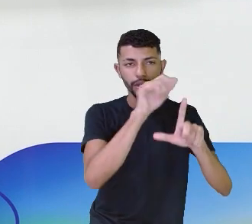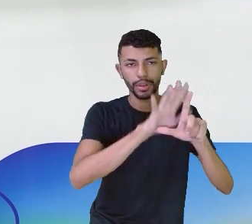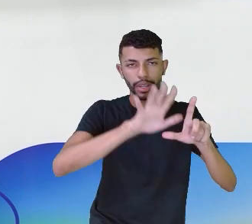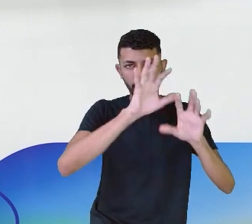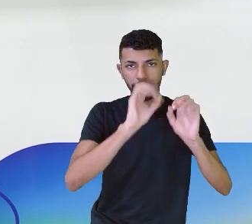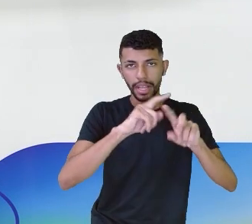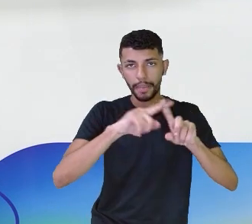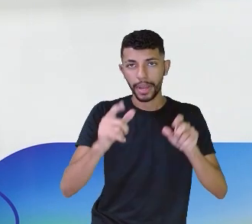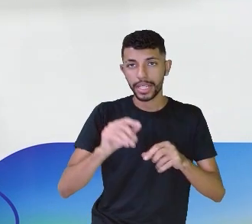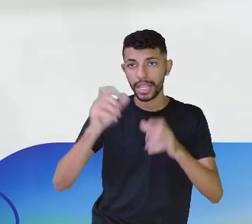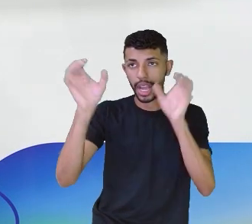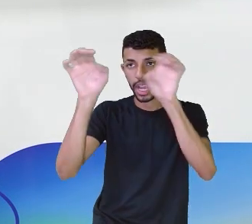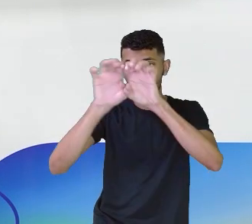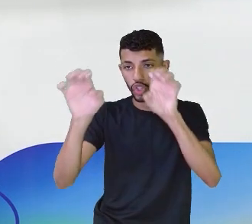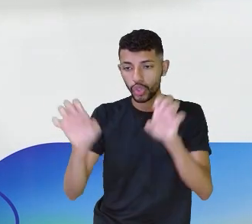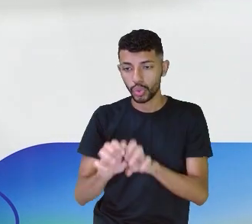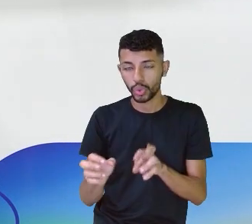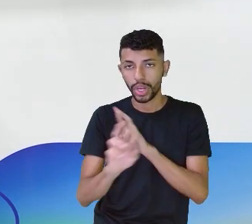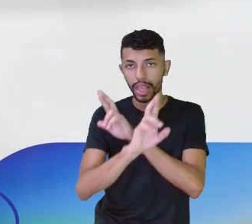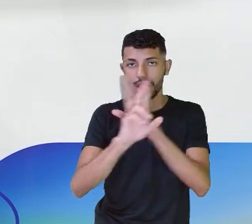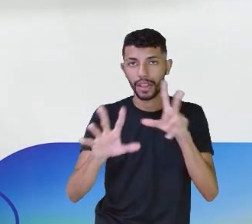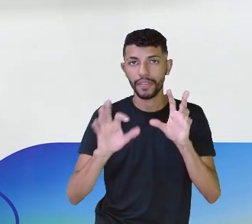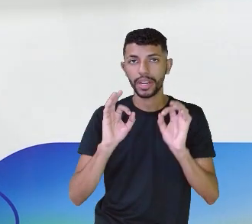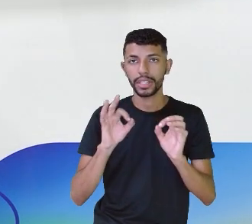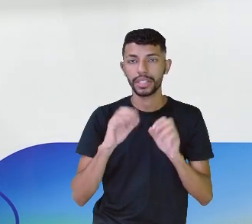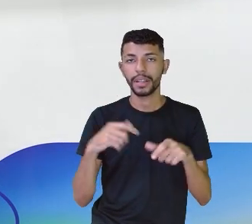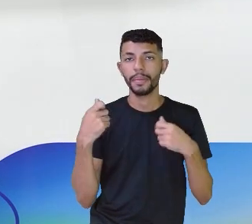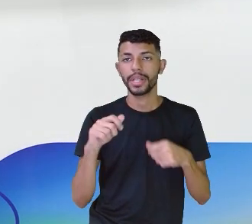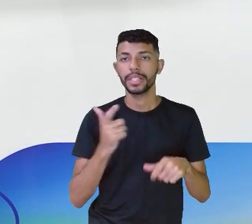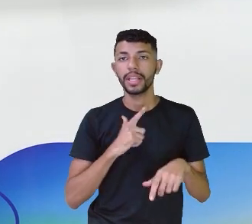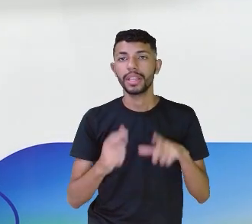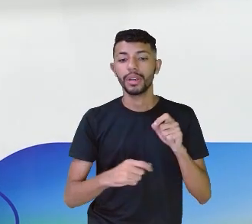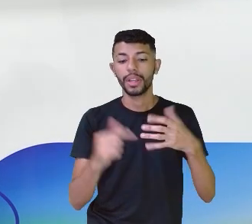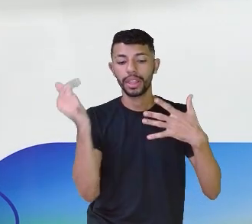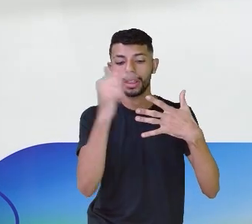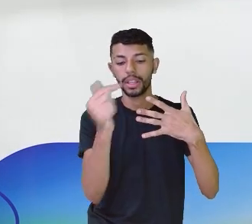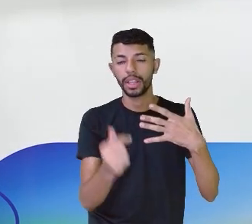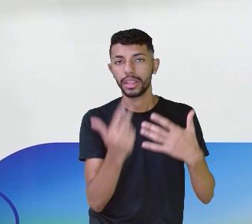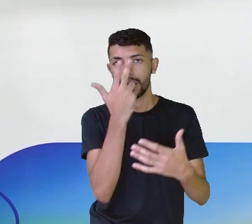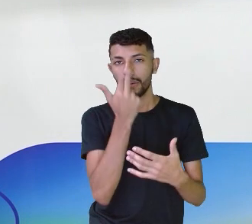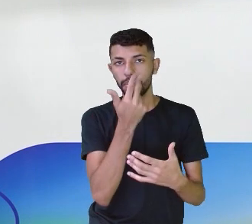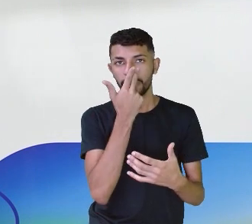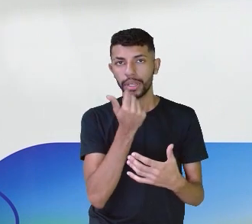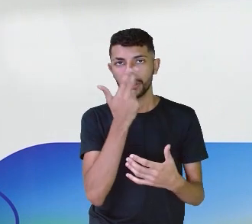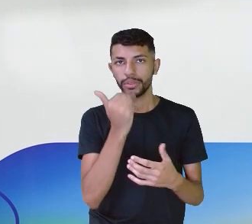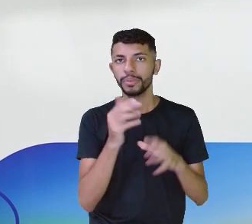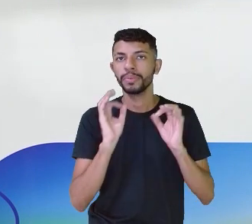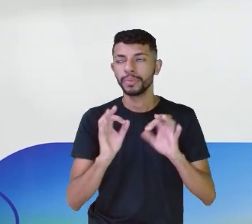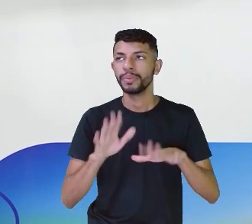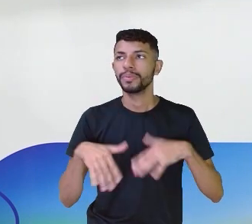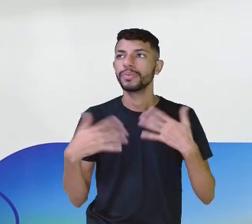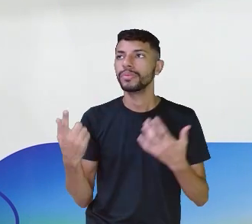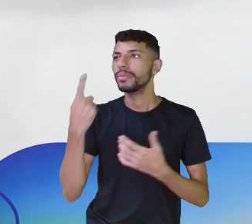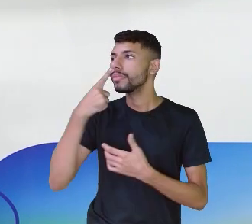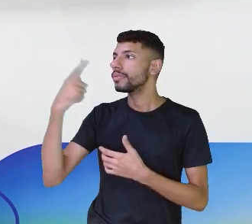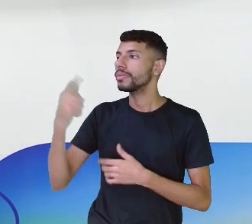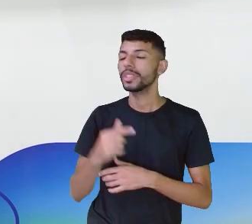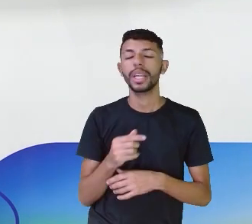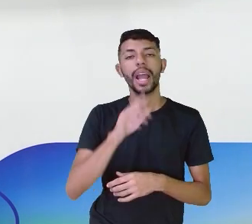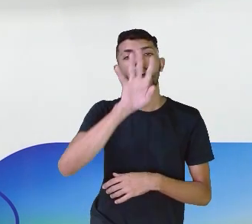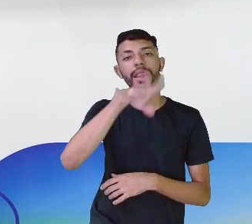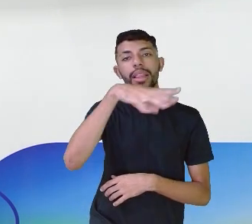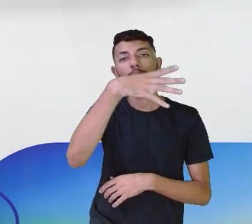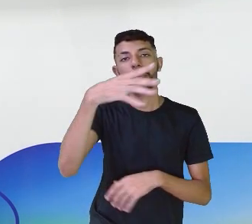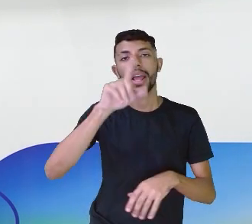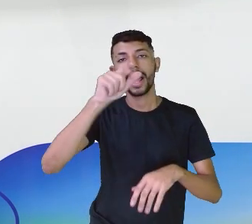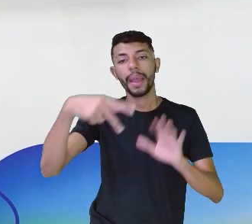estruturas diferentes. Eu preciso ter os mesmos elementos, tá? A tabela é a estrutura que